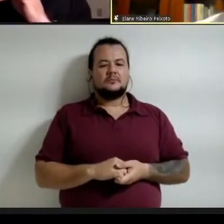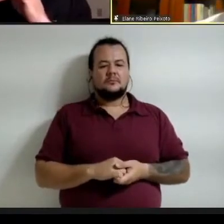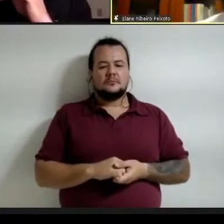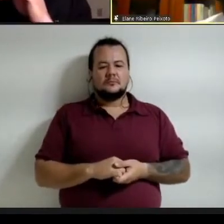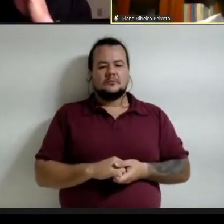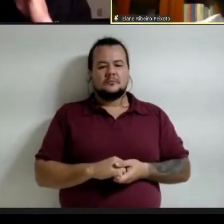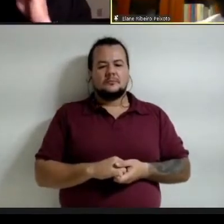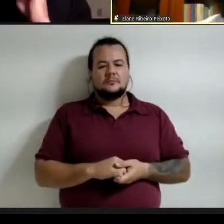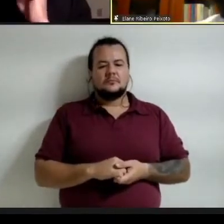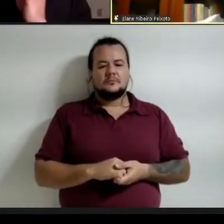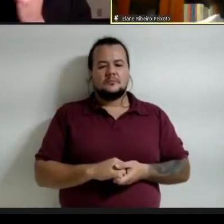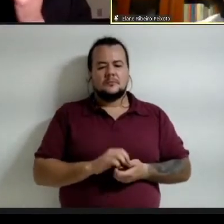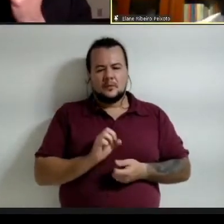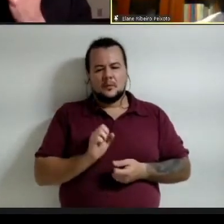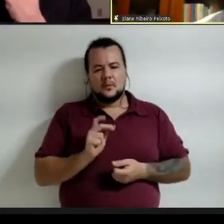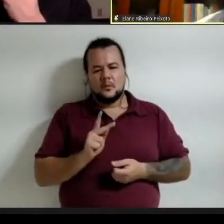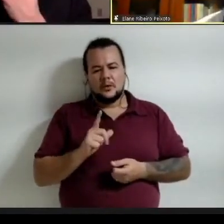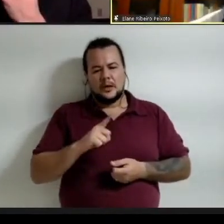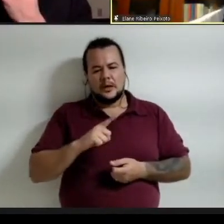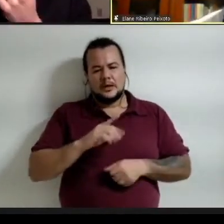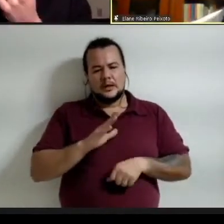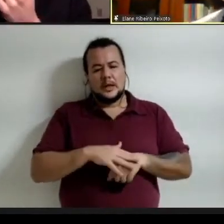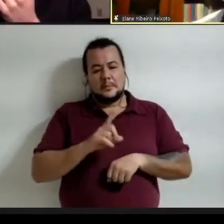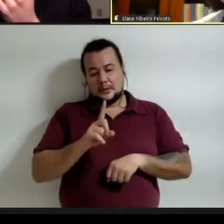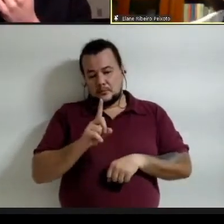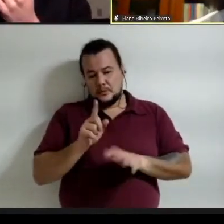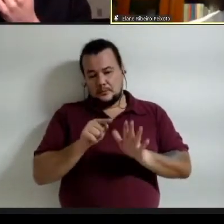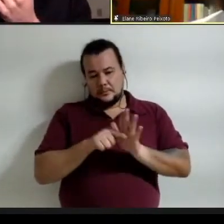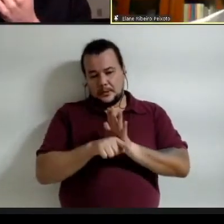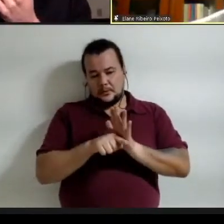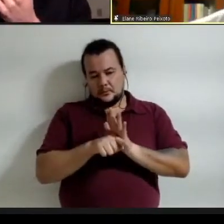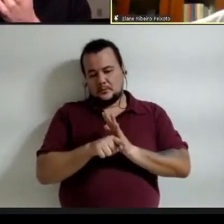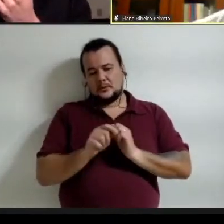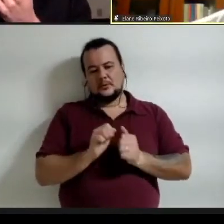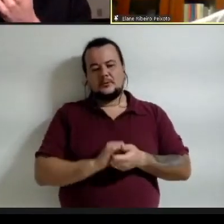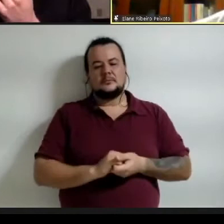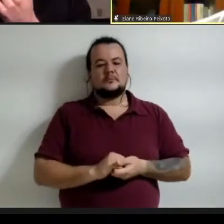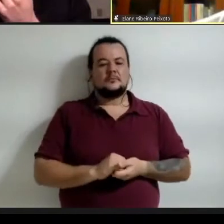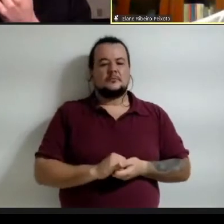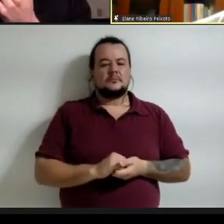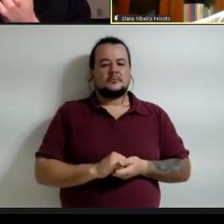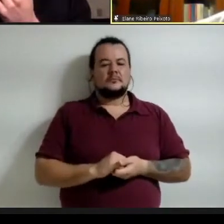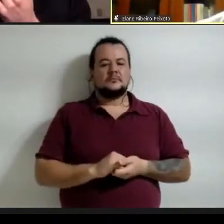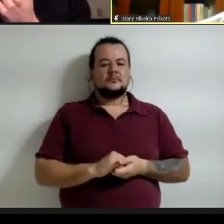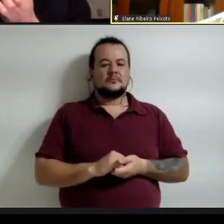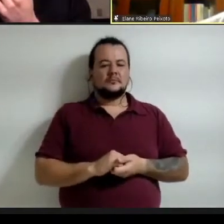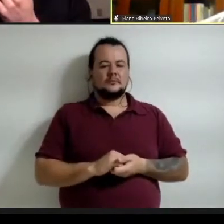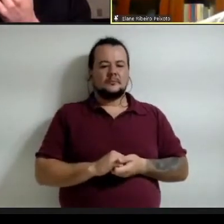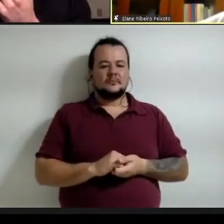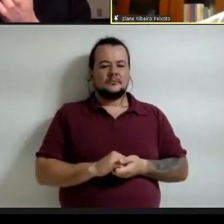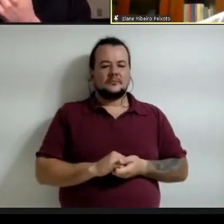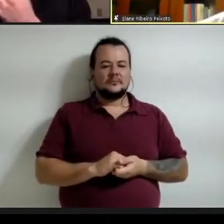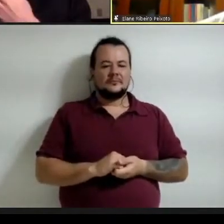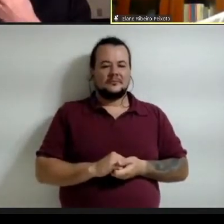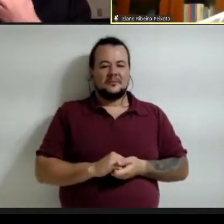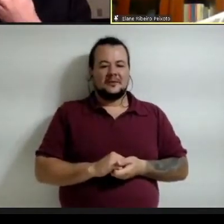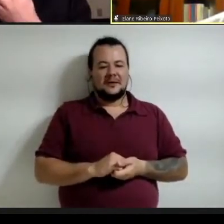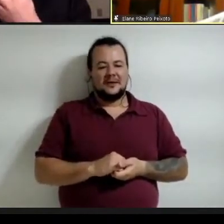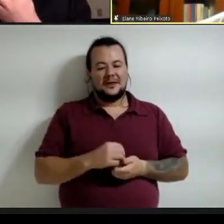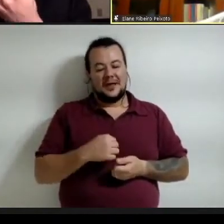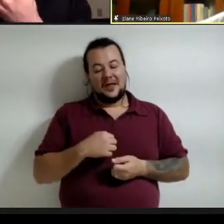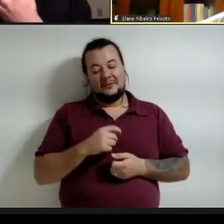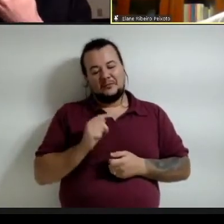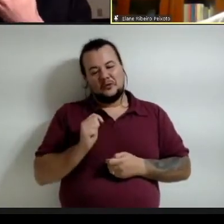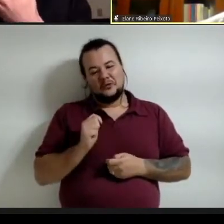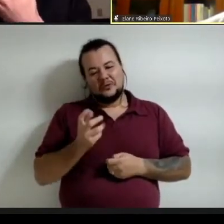Bom, tem mais uma pergunta aqui para você, Gabriel. Espero que você esteja com fôlego, né? Se